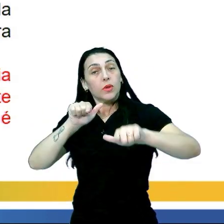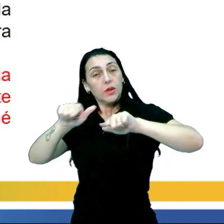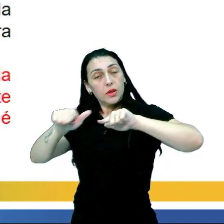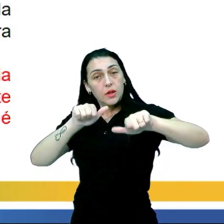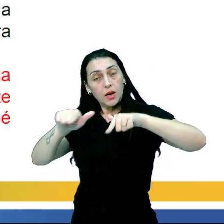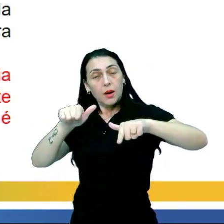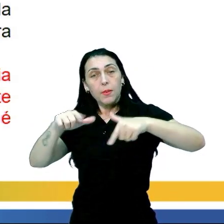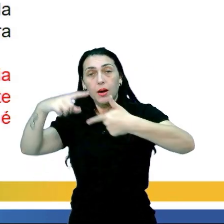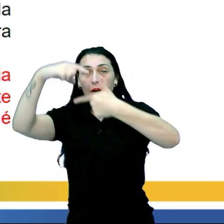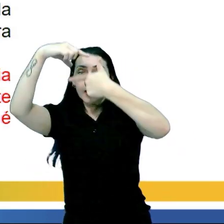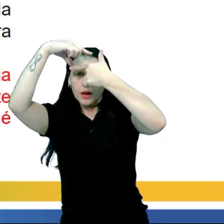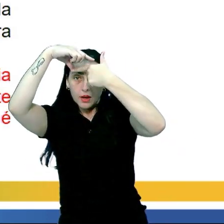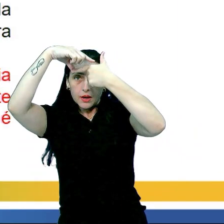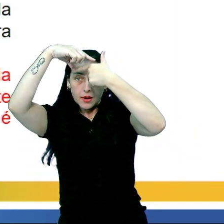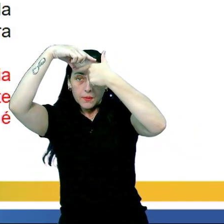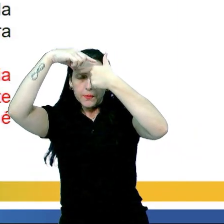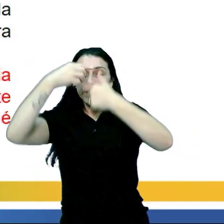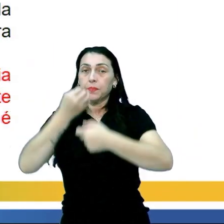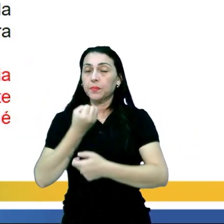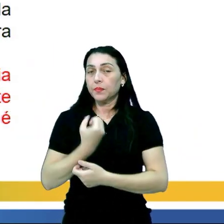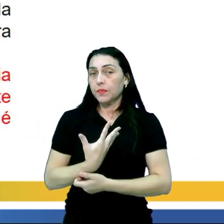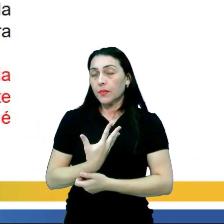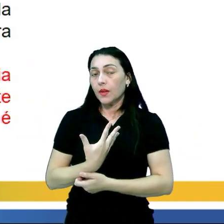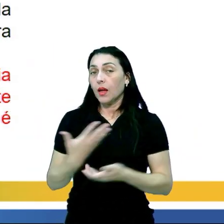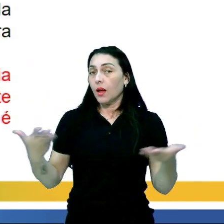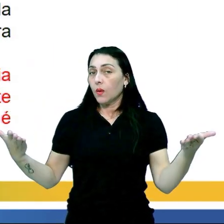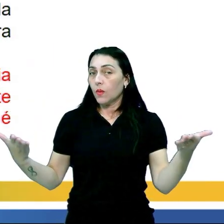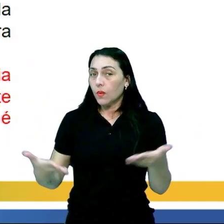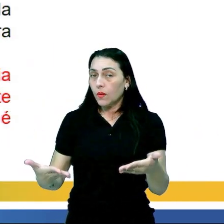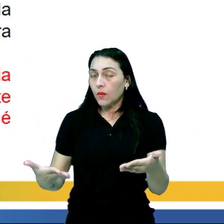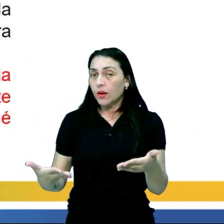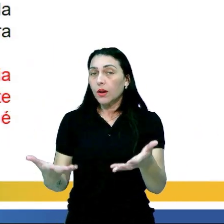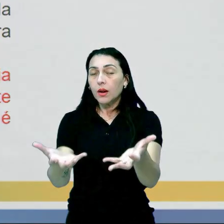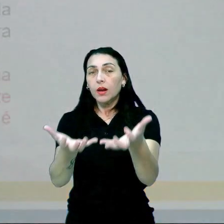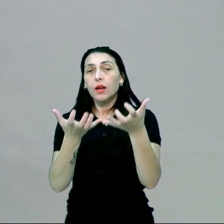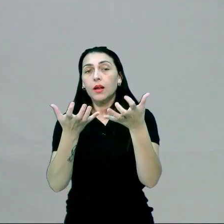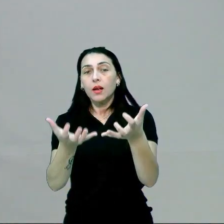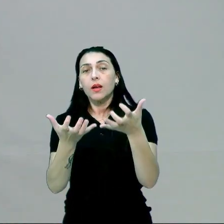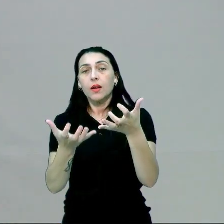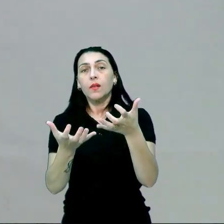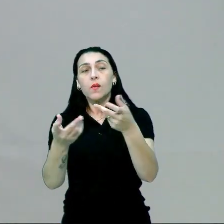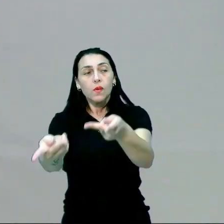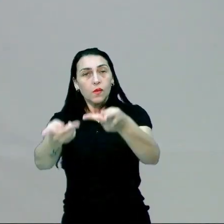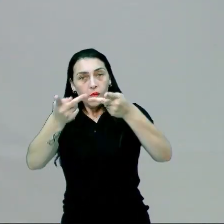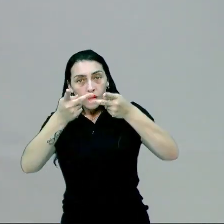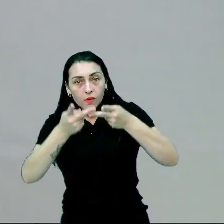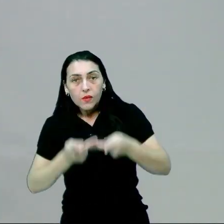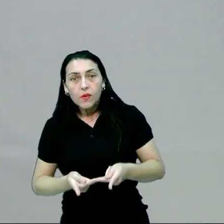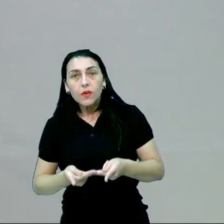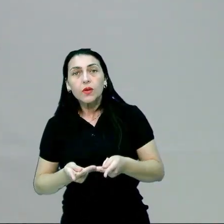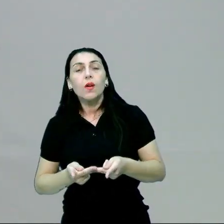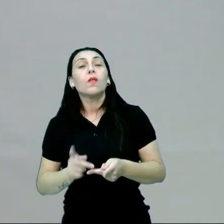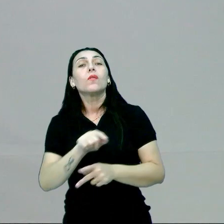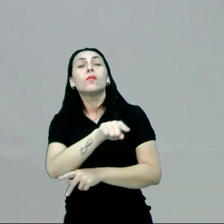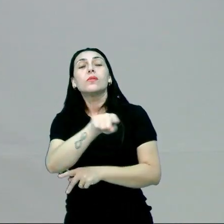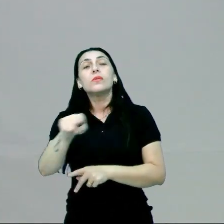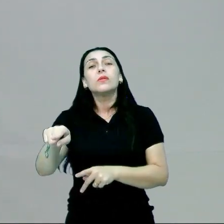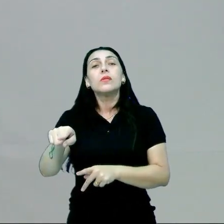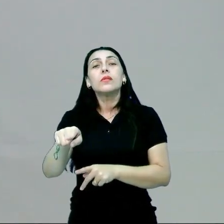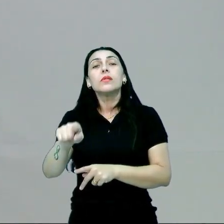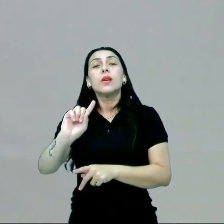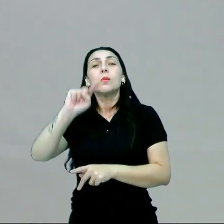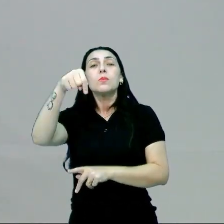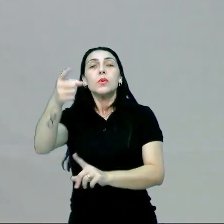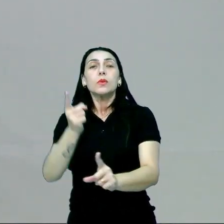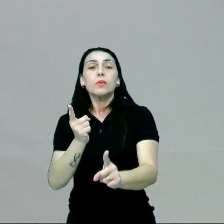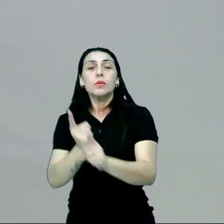trabalho e da alienação. Bom, então agora eu quero fazer o convite para que todos vocês estejam no